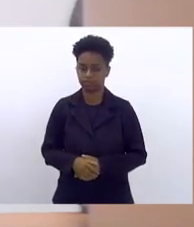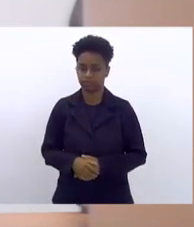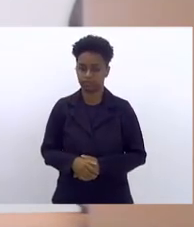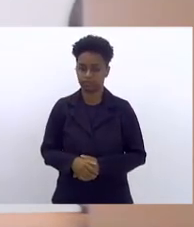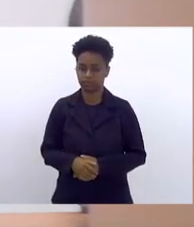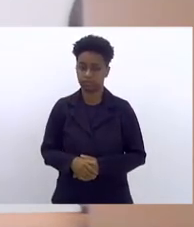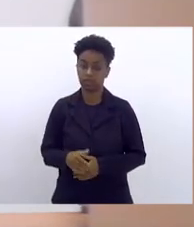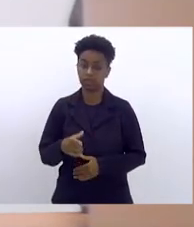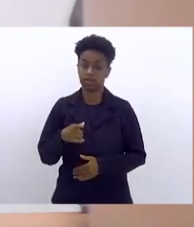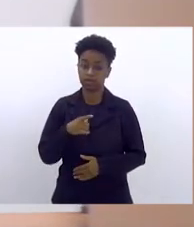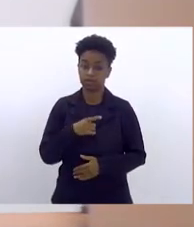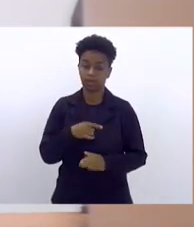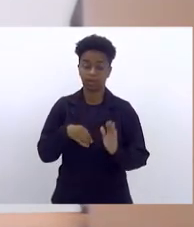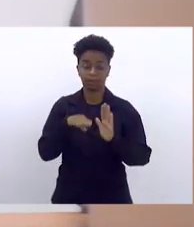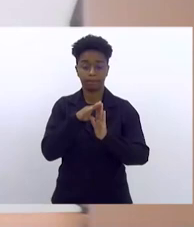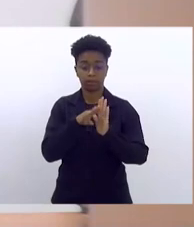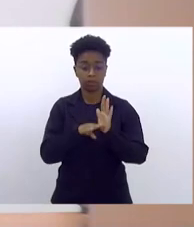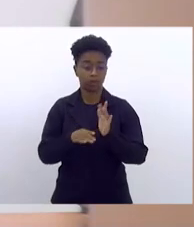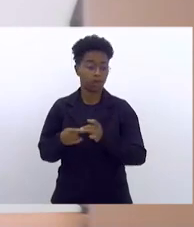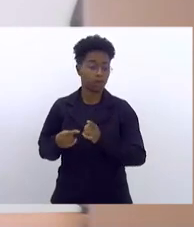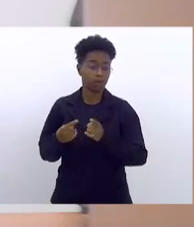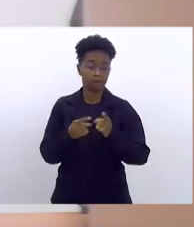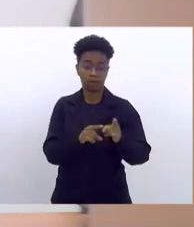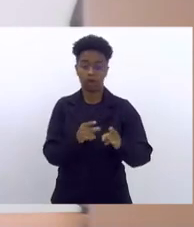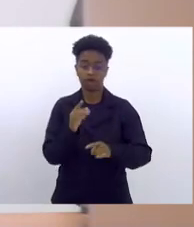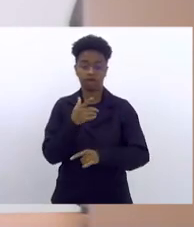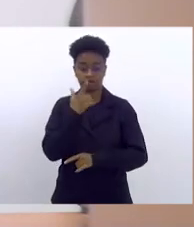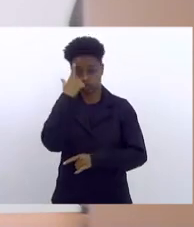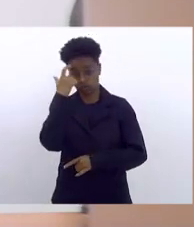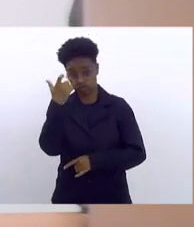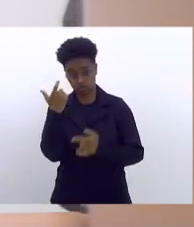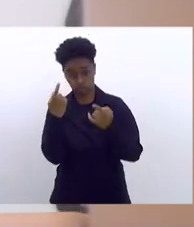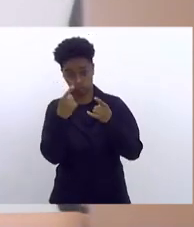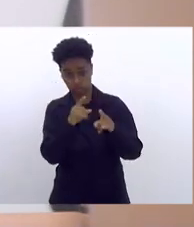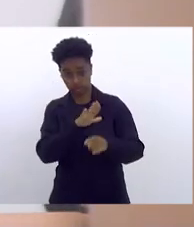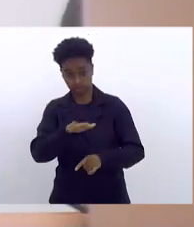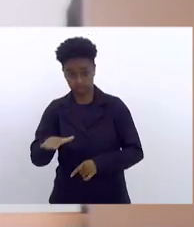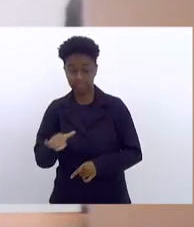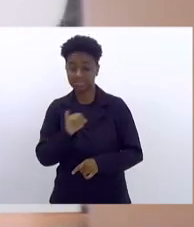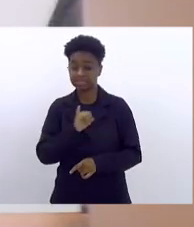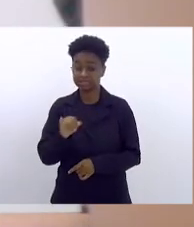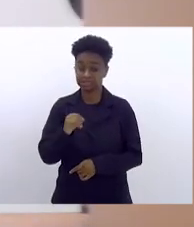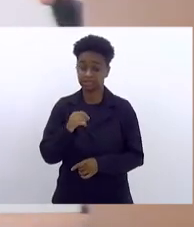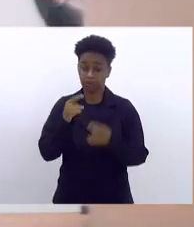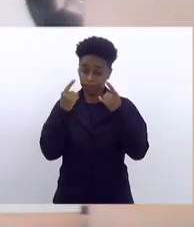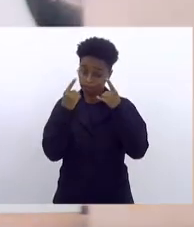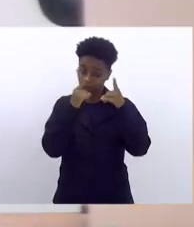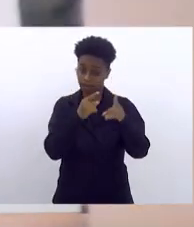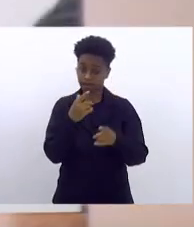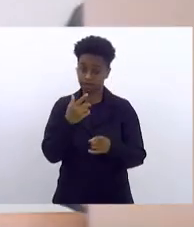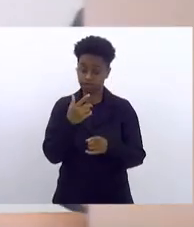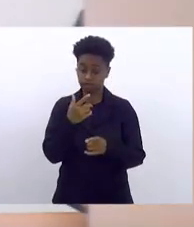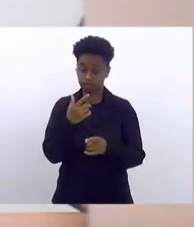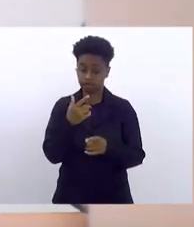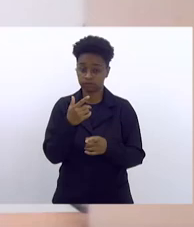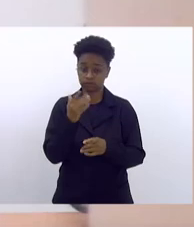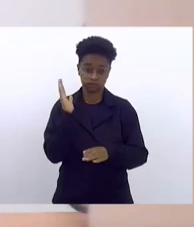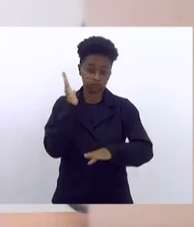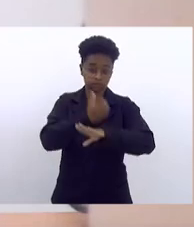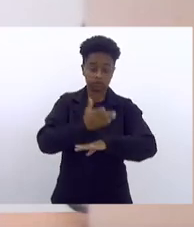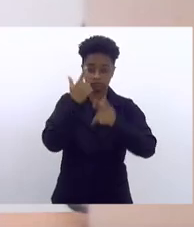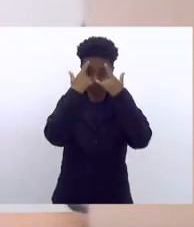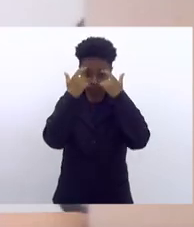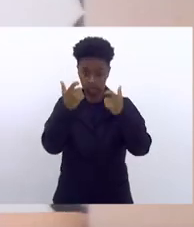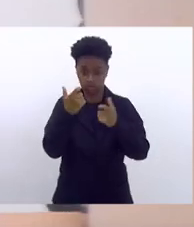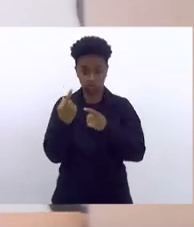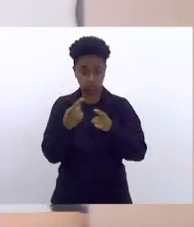programas de combate à violência contra a criança se a gente combate a violência contra essa criança com certeza a gente não vai ter indivíduos